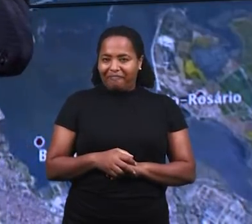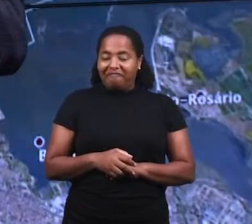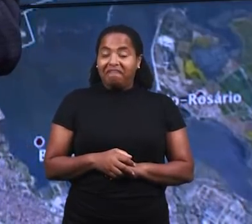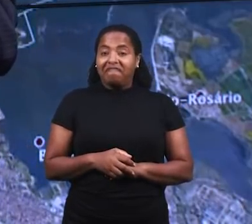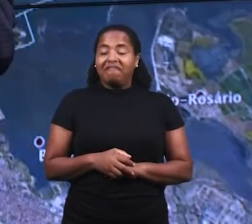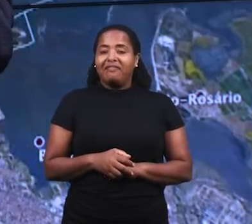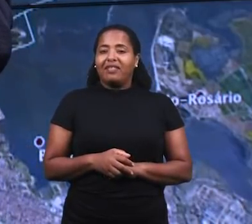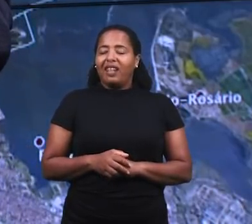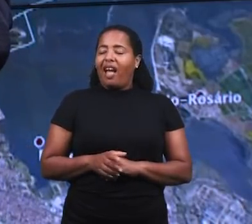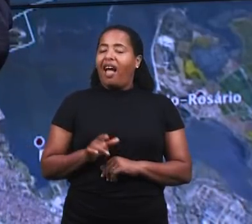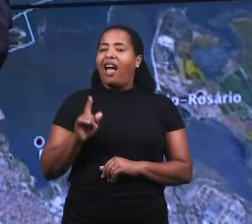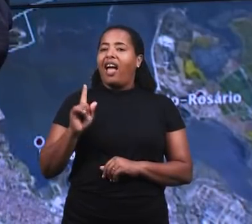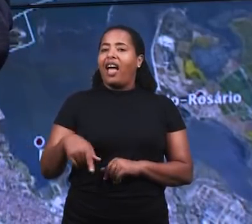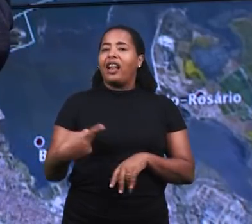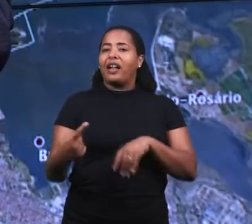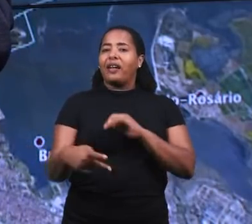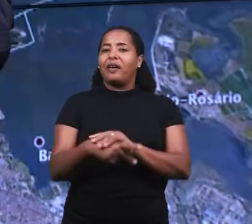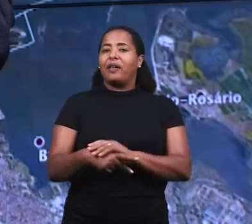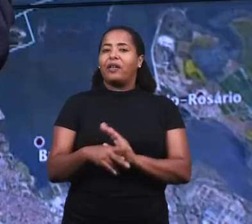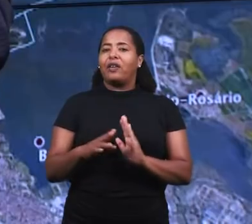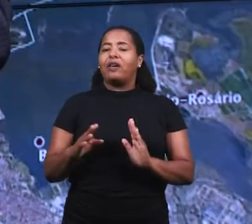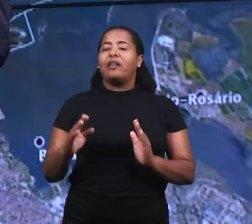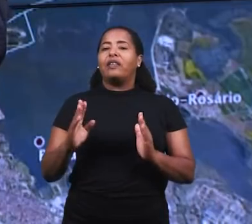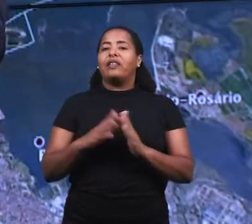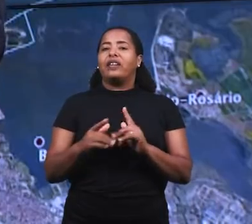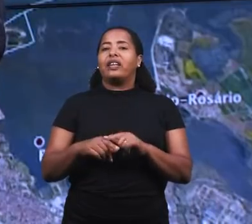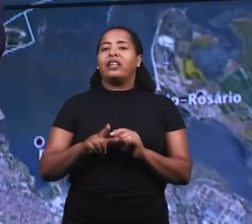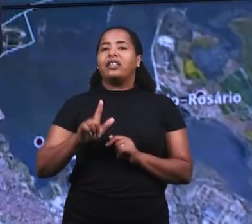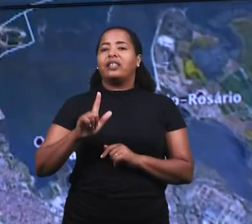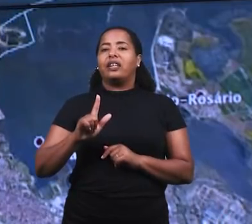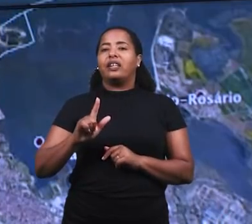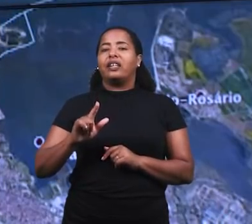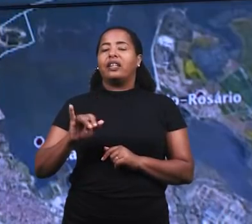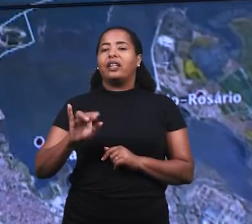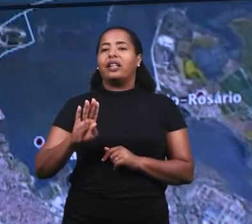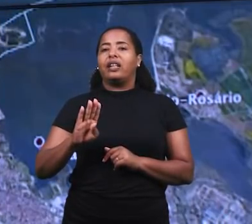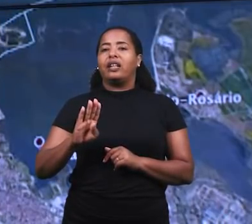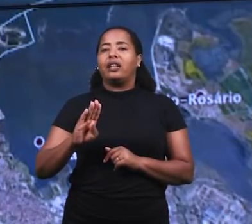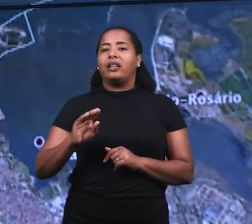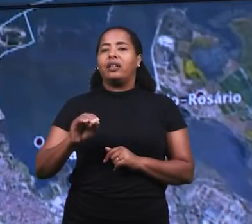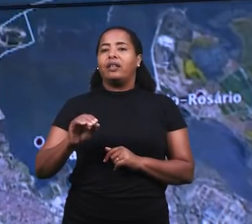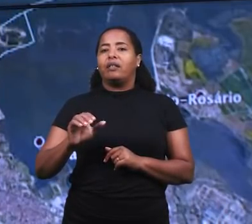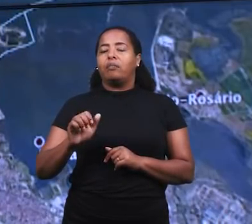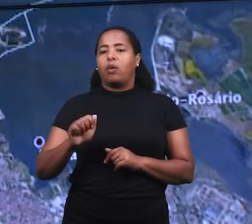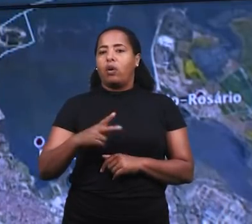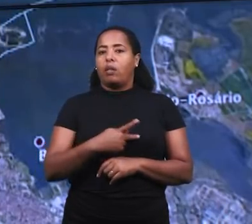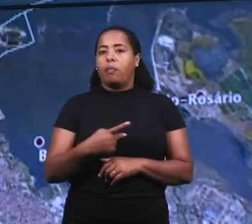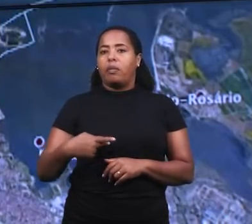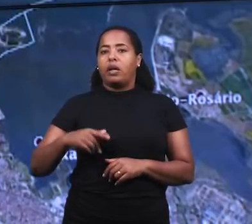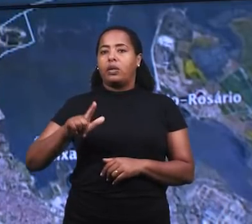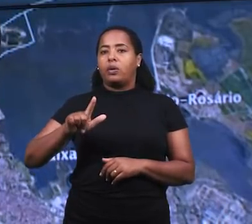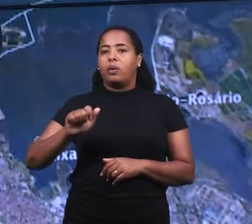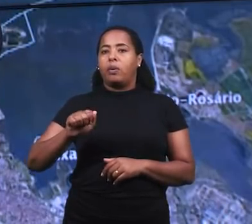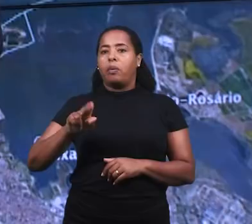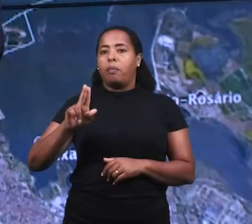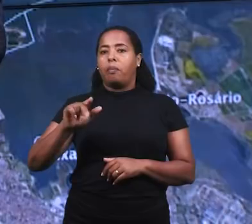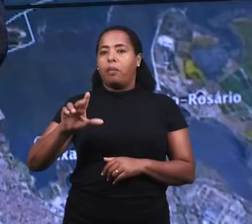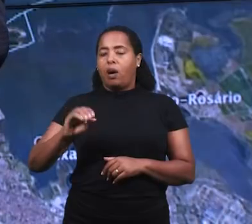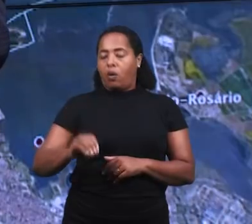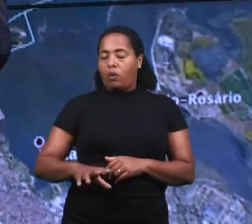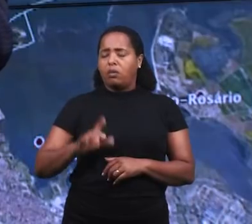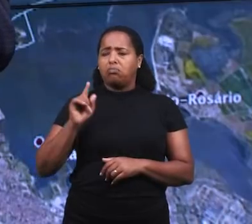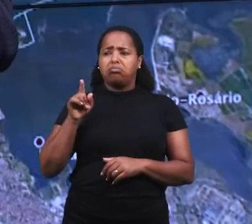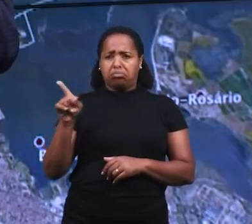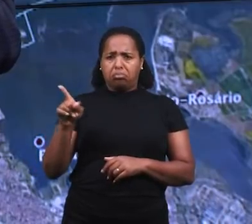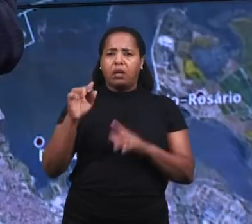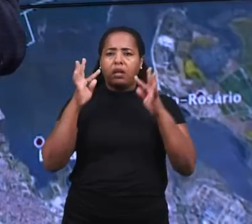é a nossa irmã Thaís Cavalcante. A irmã Thaís é também pertencente à igreja em Lisboa, do pastor Paulo Futuro, e